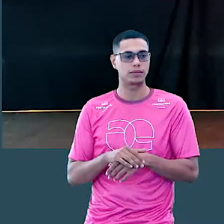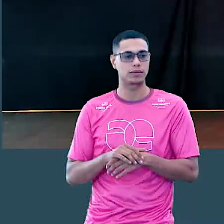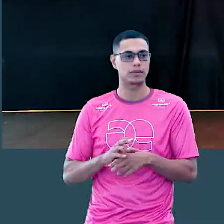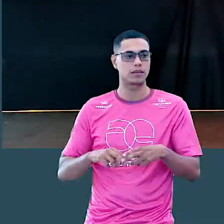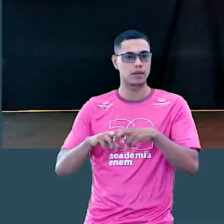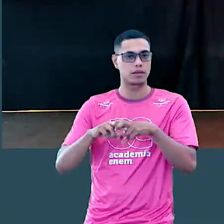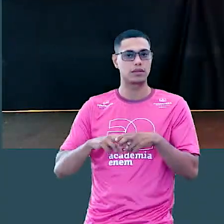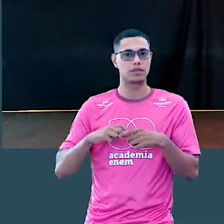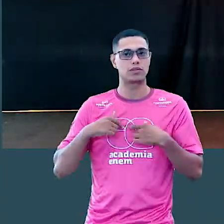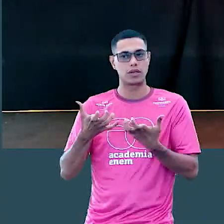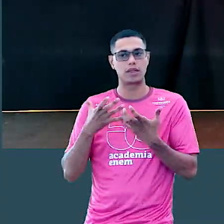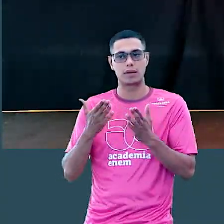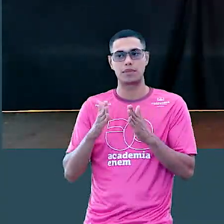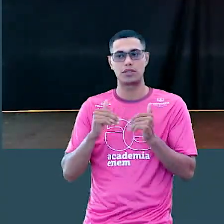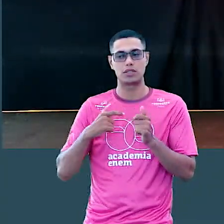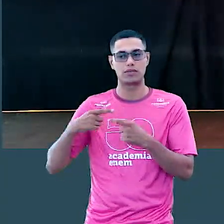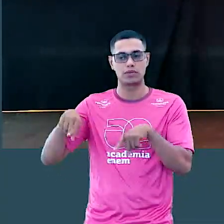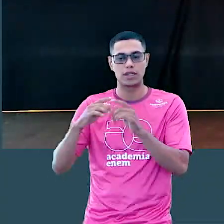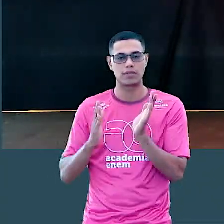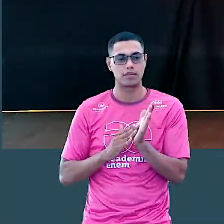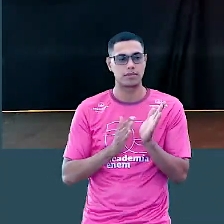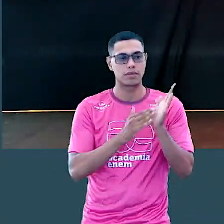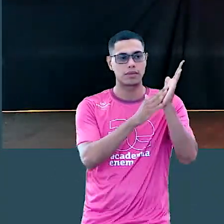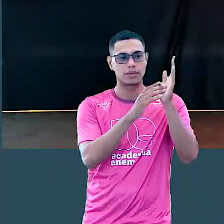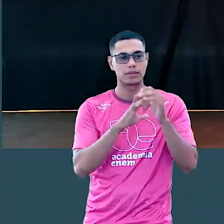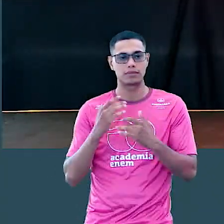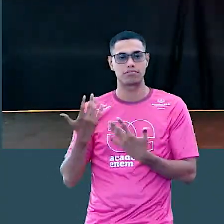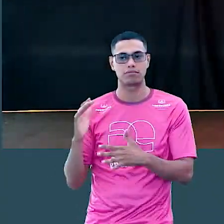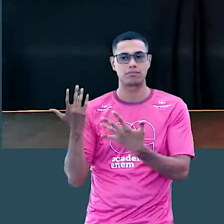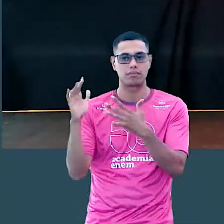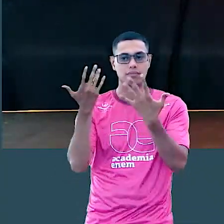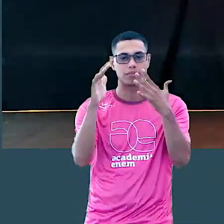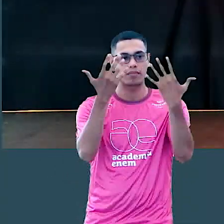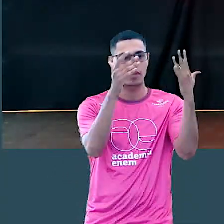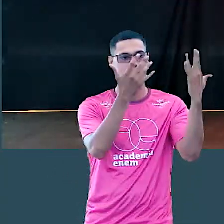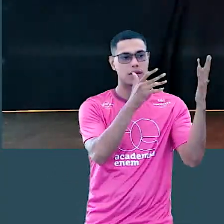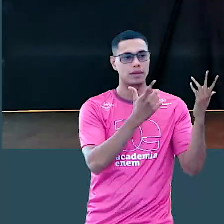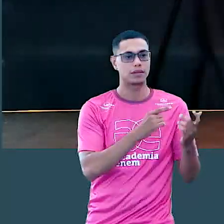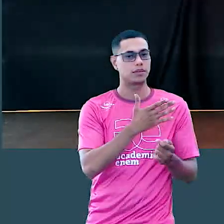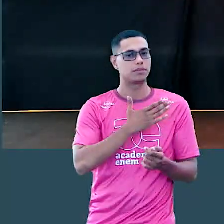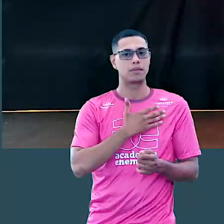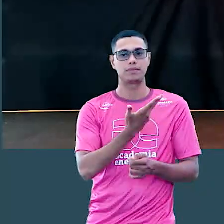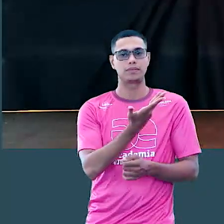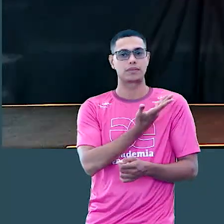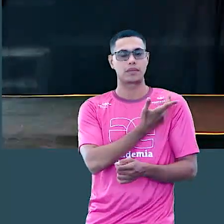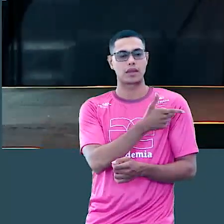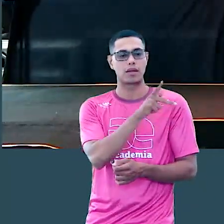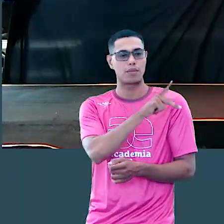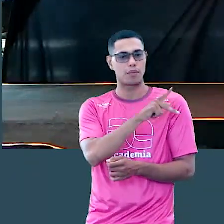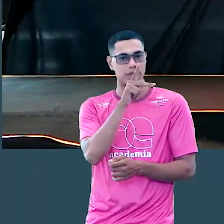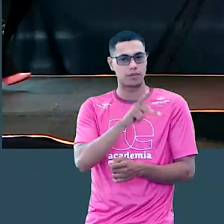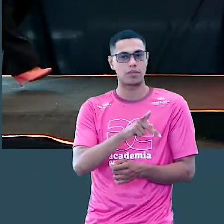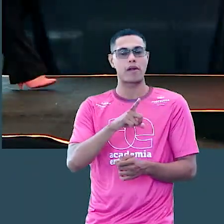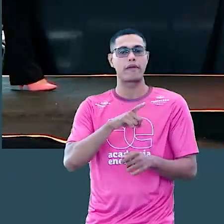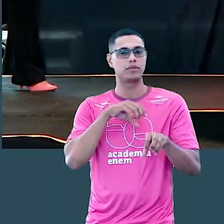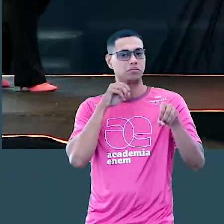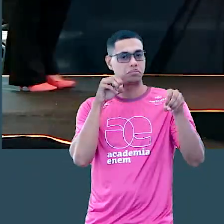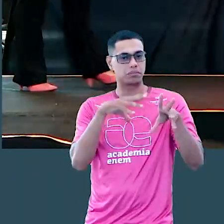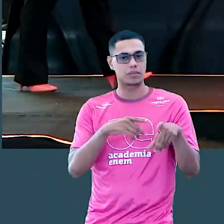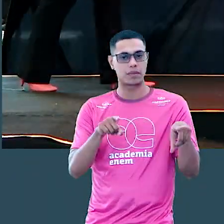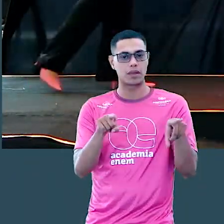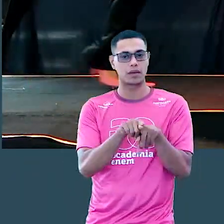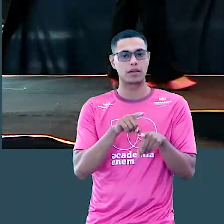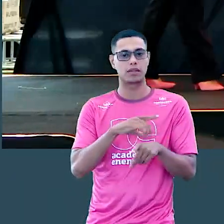Então gostaria de pedir uma calorosa salva de palmas. Um grande prazer receber aqui minha amiga, professora, educadora,